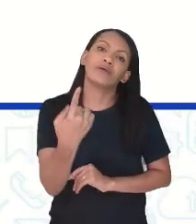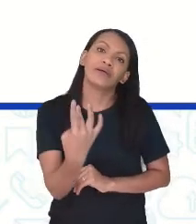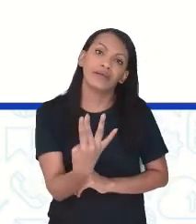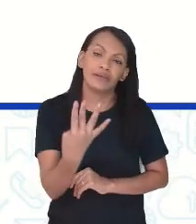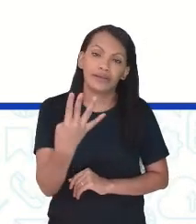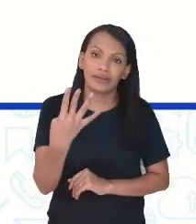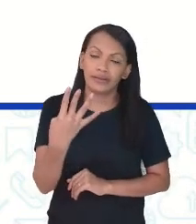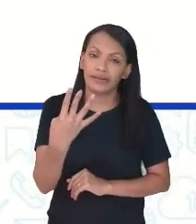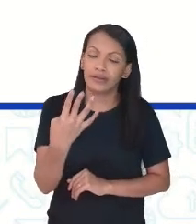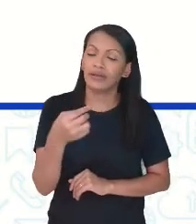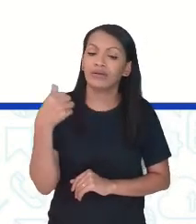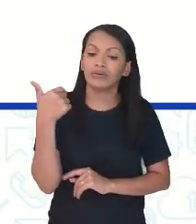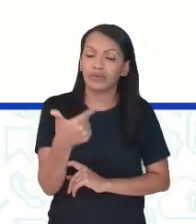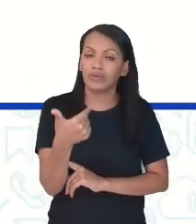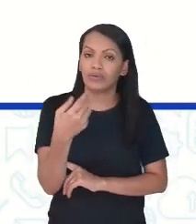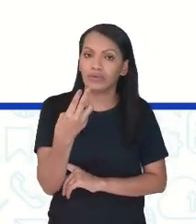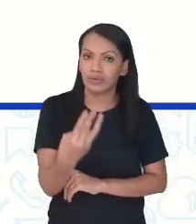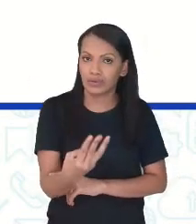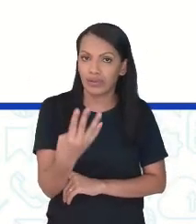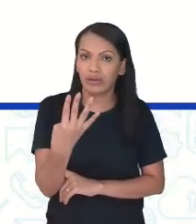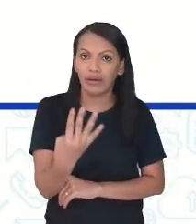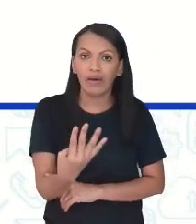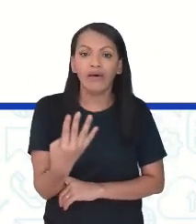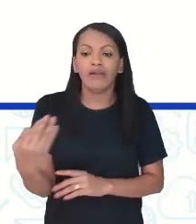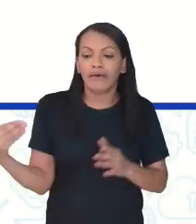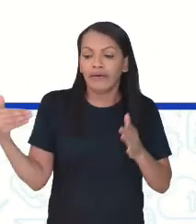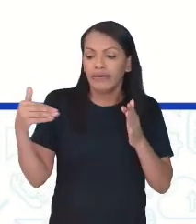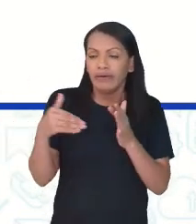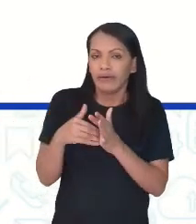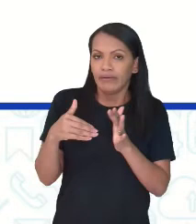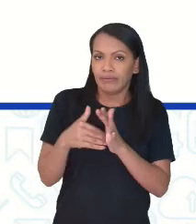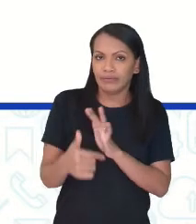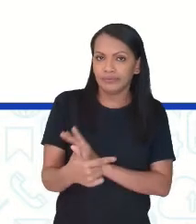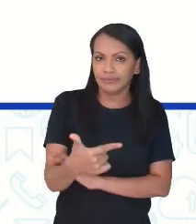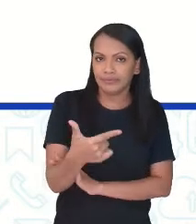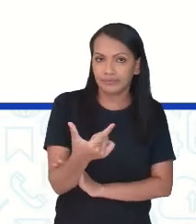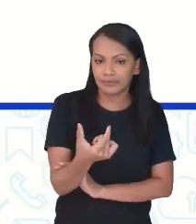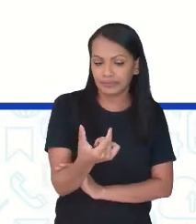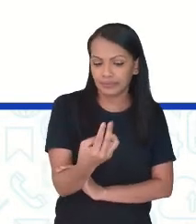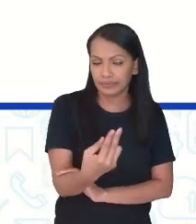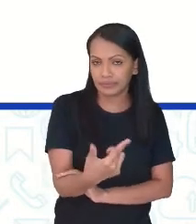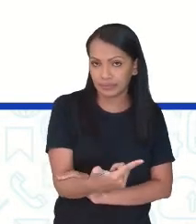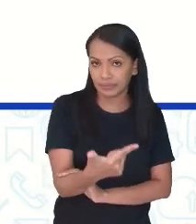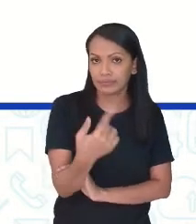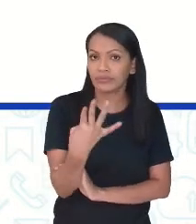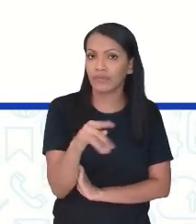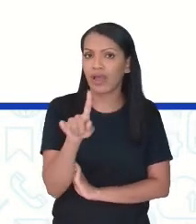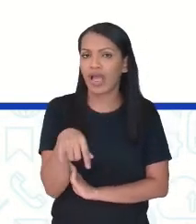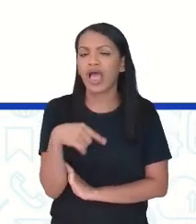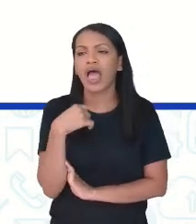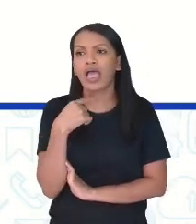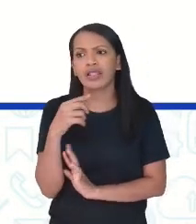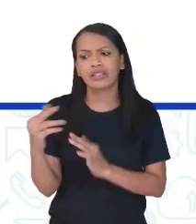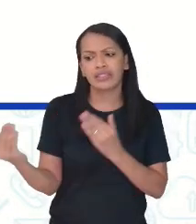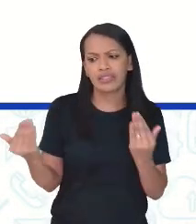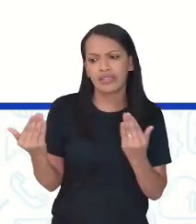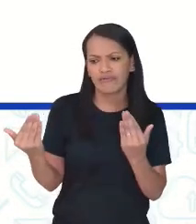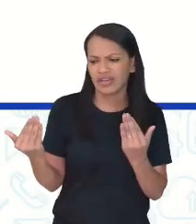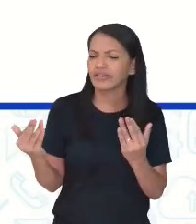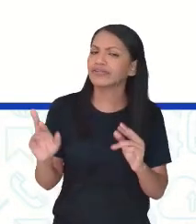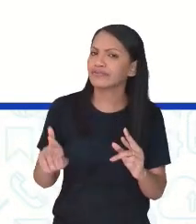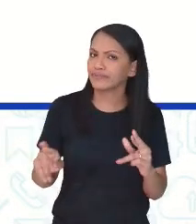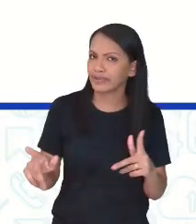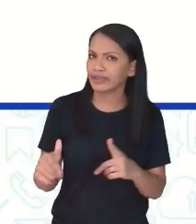234 para 224 é de 10 conchinhas. Então, se Alice